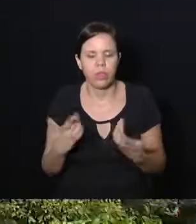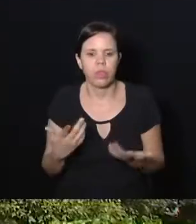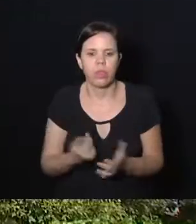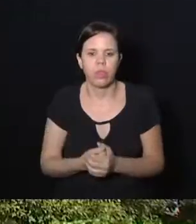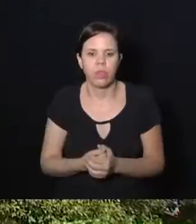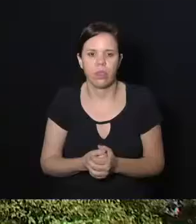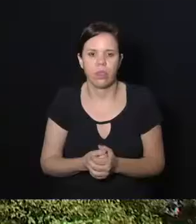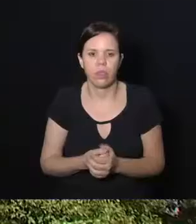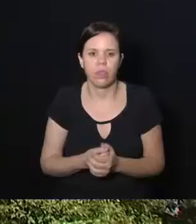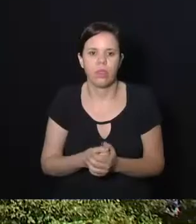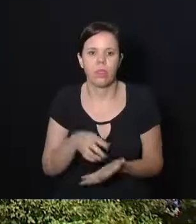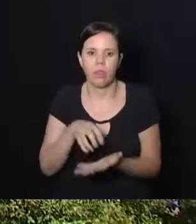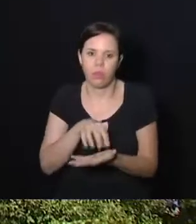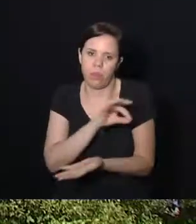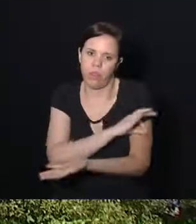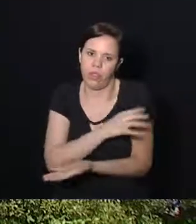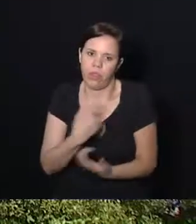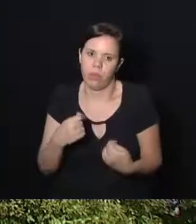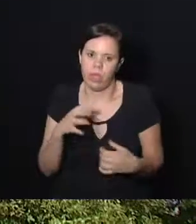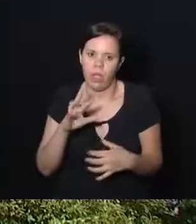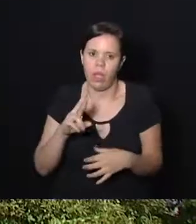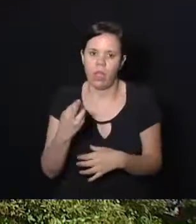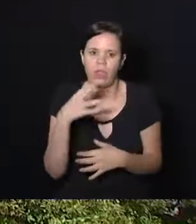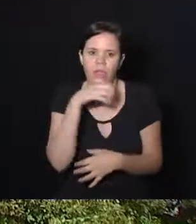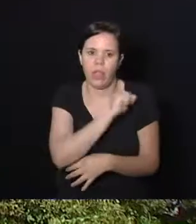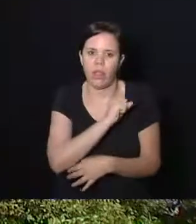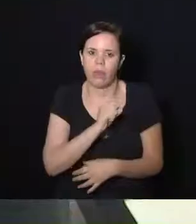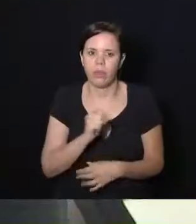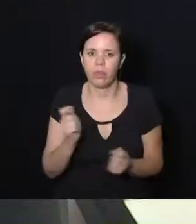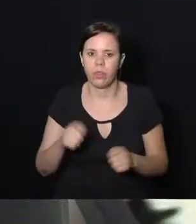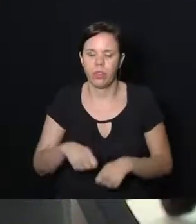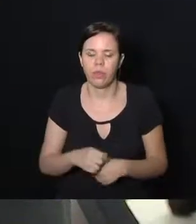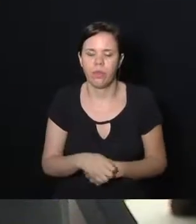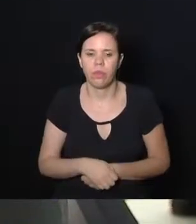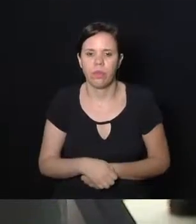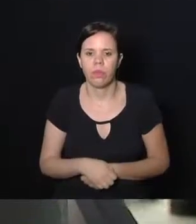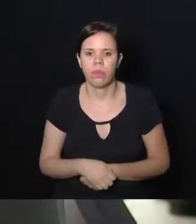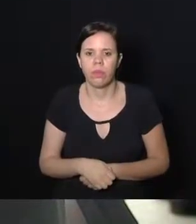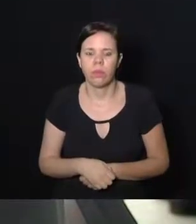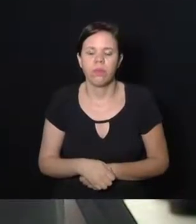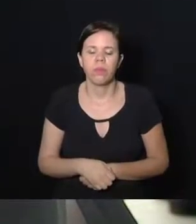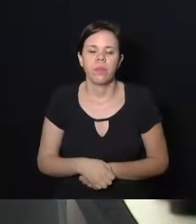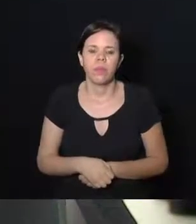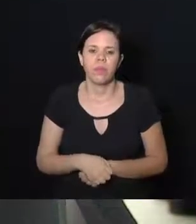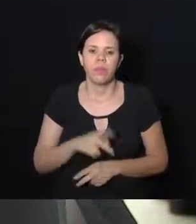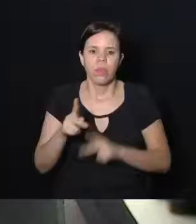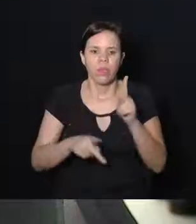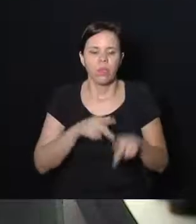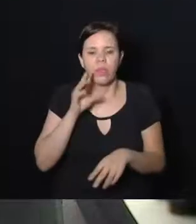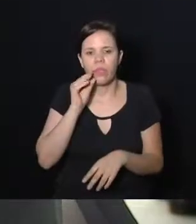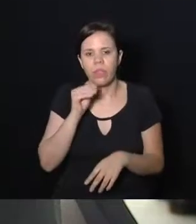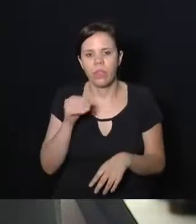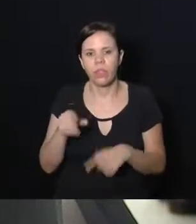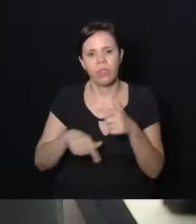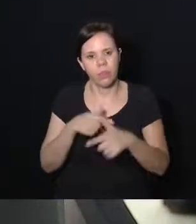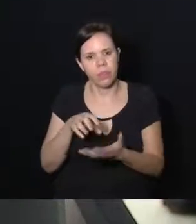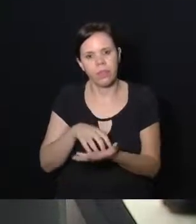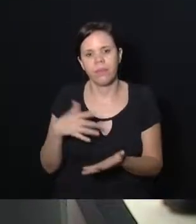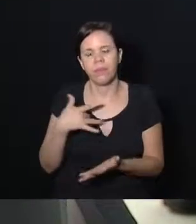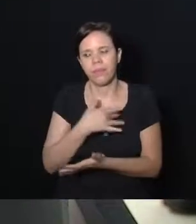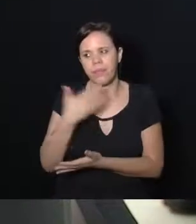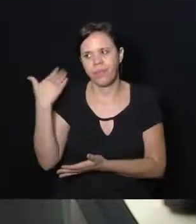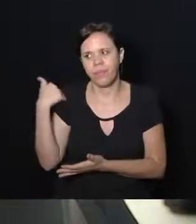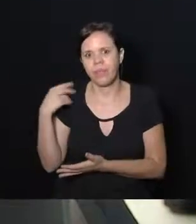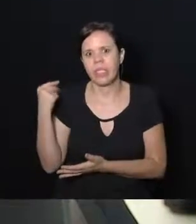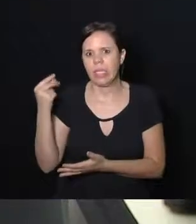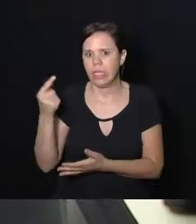a prefeitura precisa resolver o mais rápido possível. Segundo os trabalhadores do centro de saúde, já faz algum tempo que esse aparelho